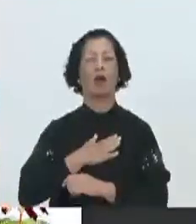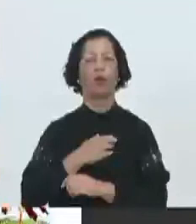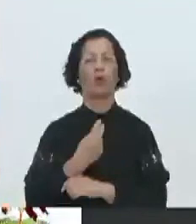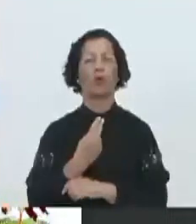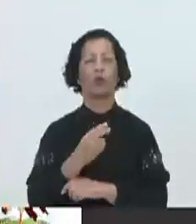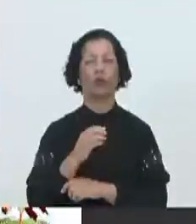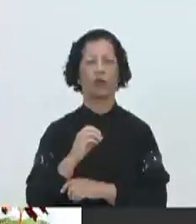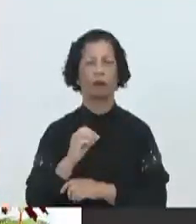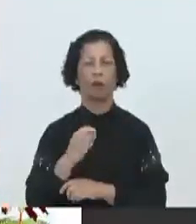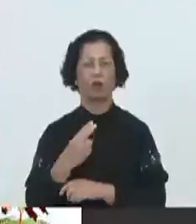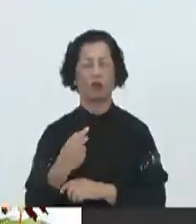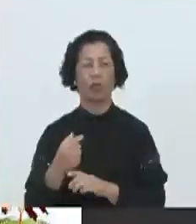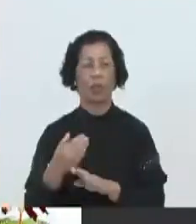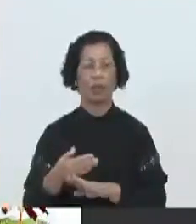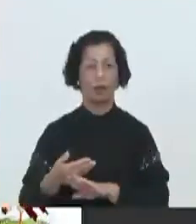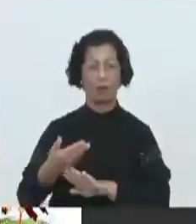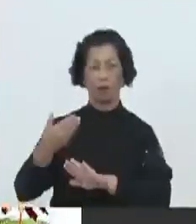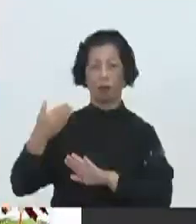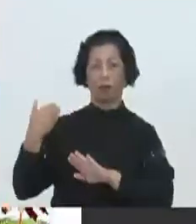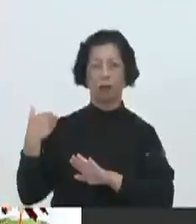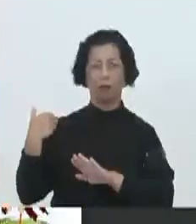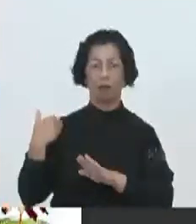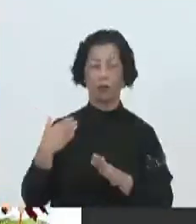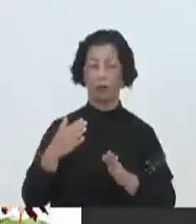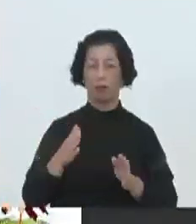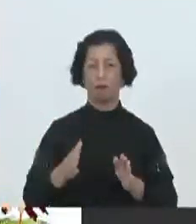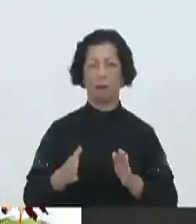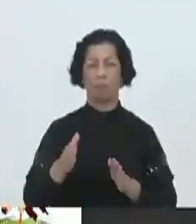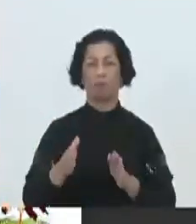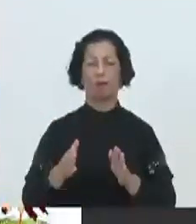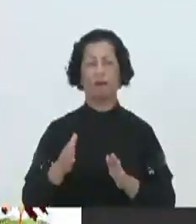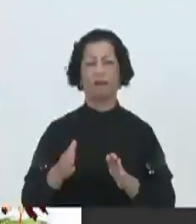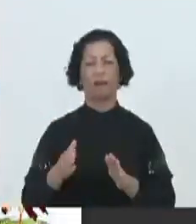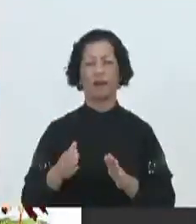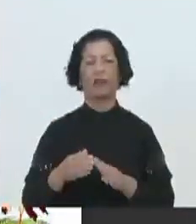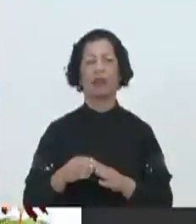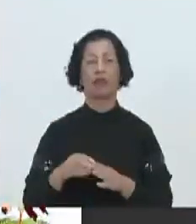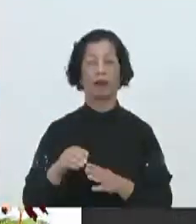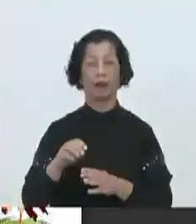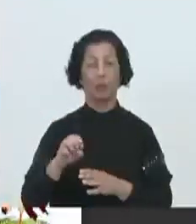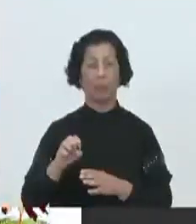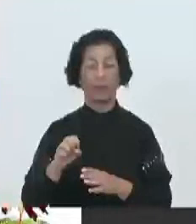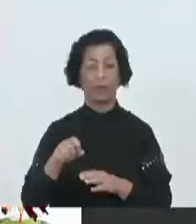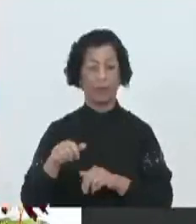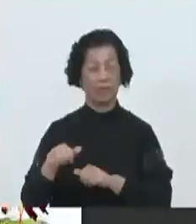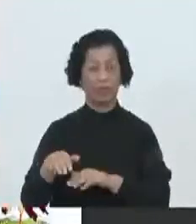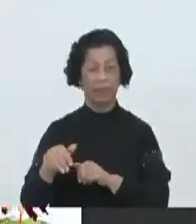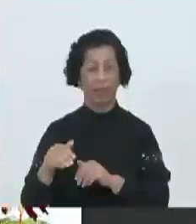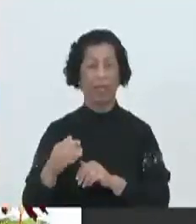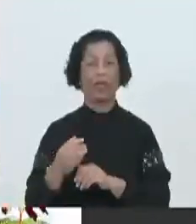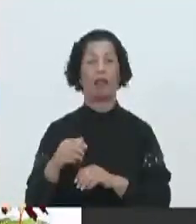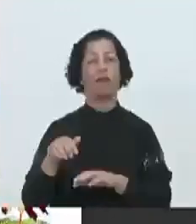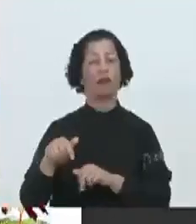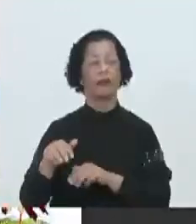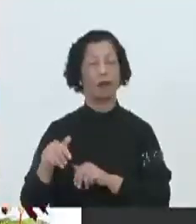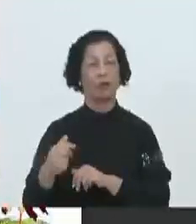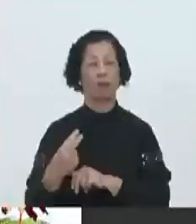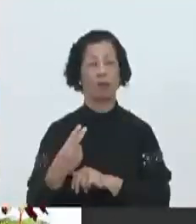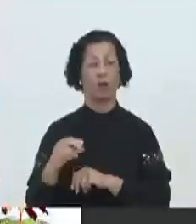anteriores Então essa janela de tempo que a gente tá trabalhando é de setembro de 2022 até agosto de